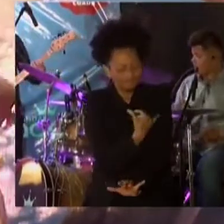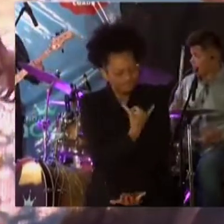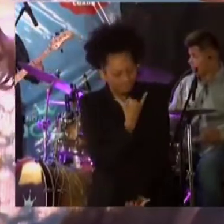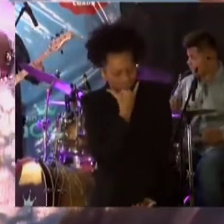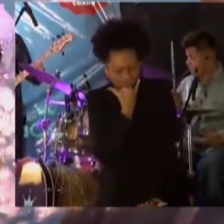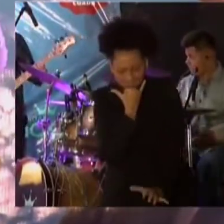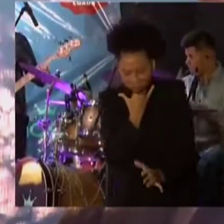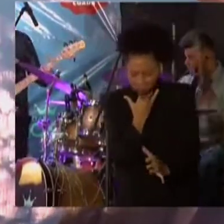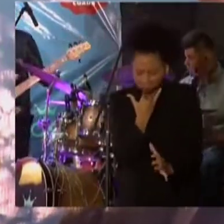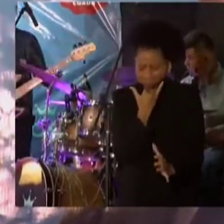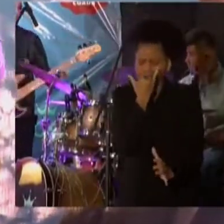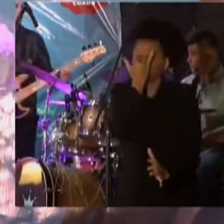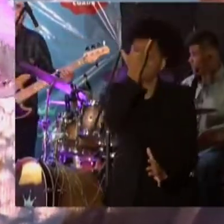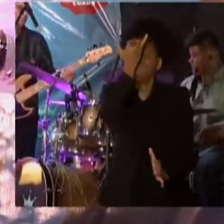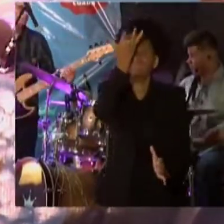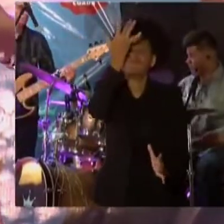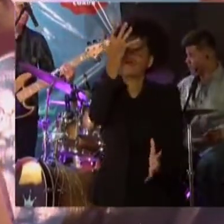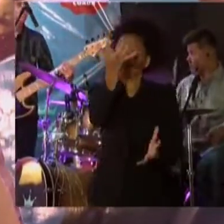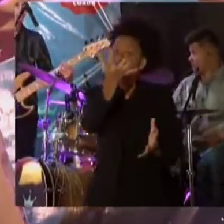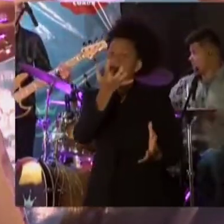Decepções querem te matar.